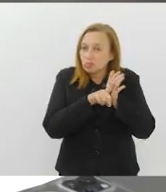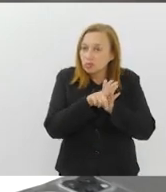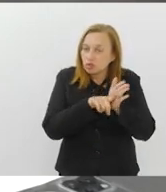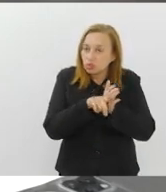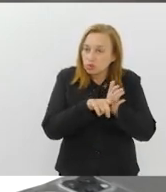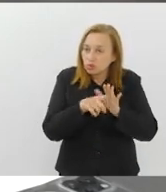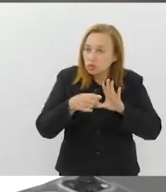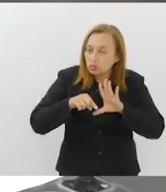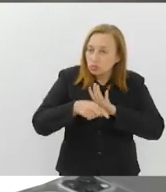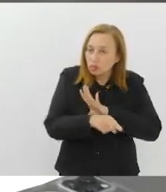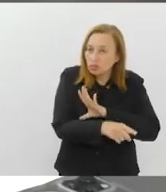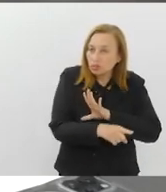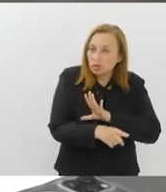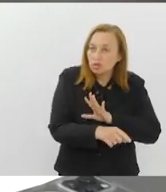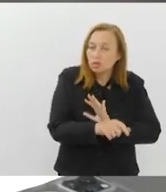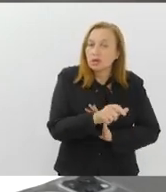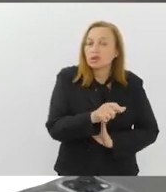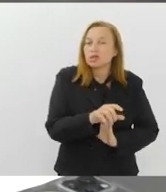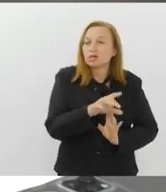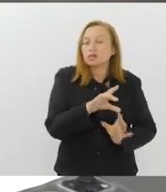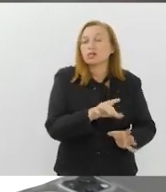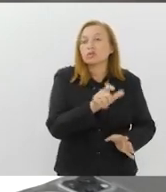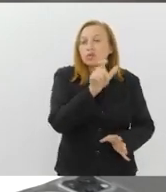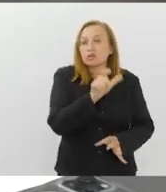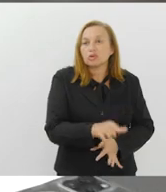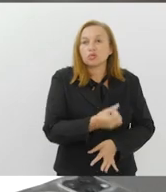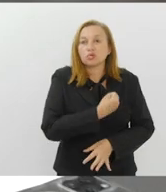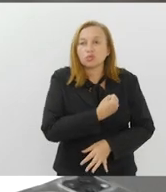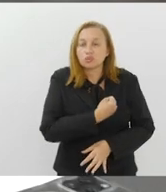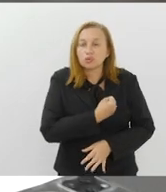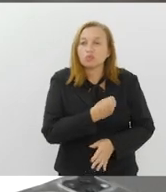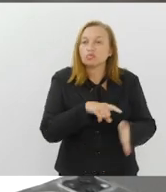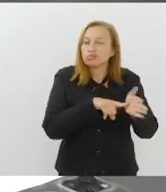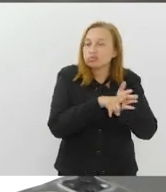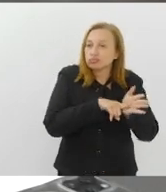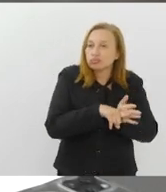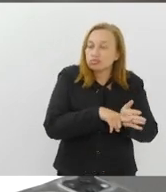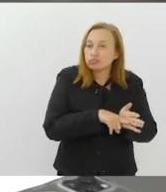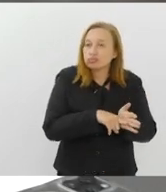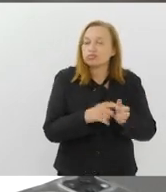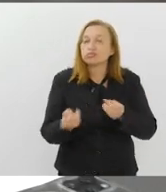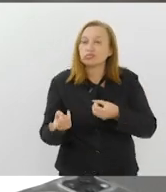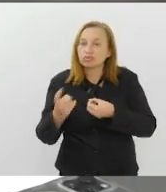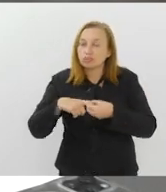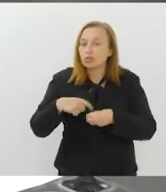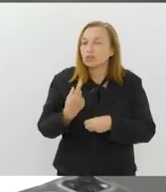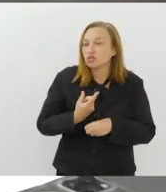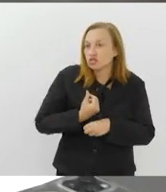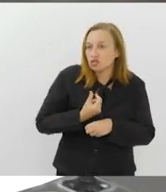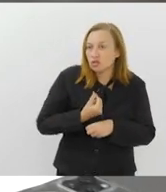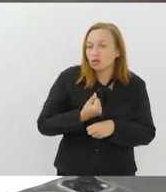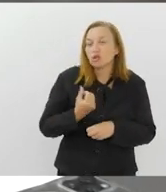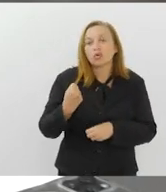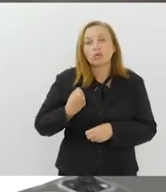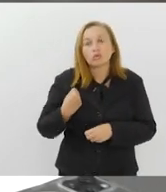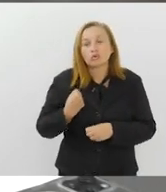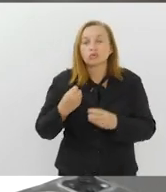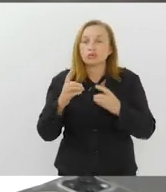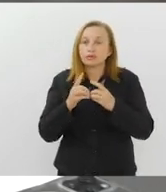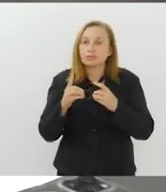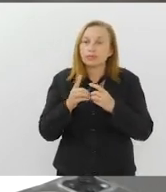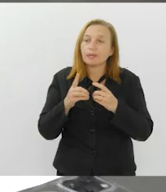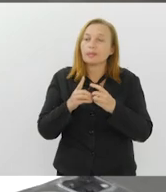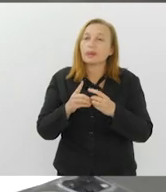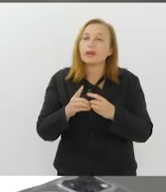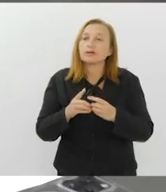cima de perfil de uso, ou seja, número de exames, a questão dos reembolsos, o número de atendimento, para